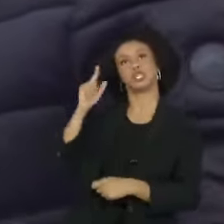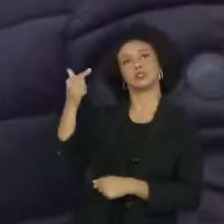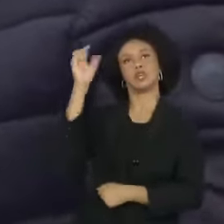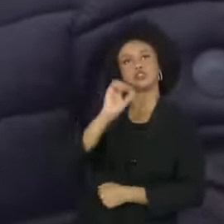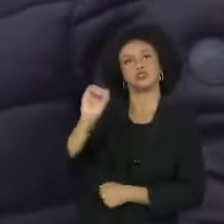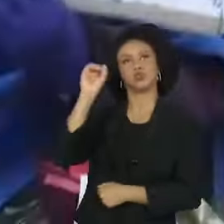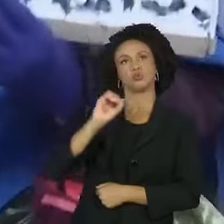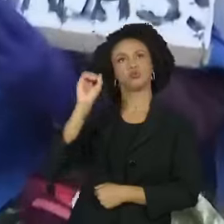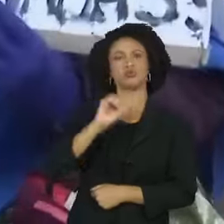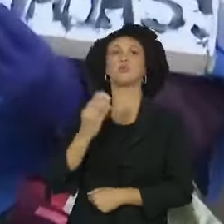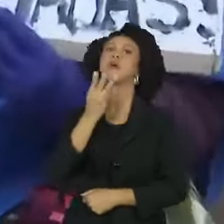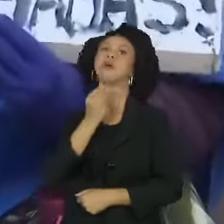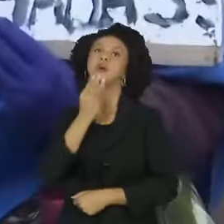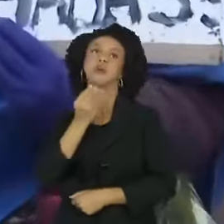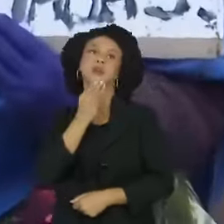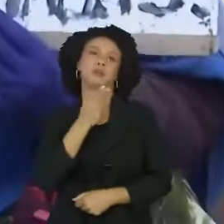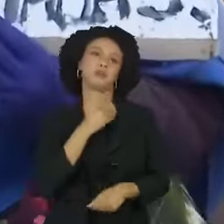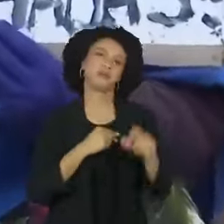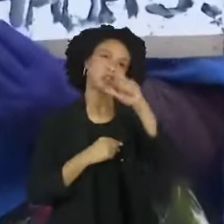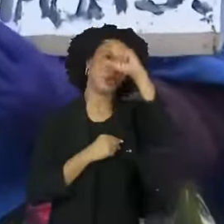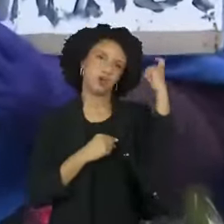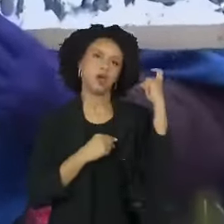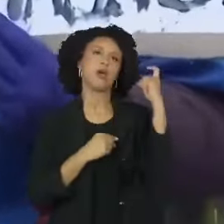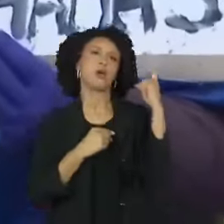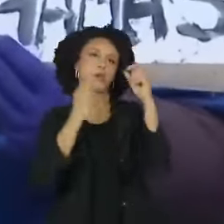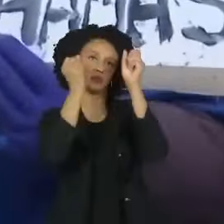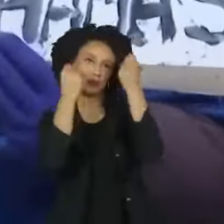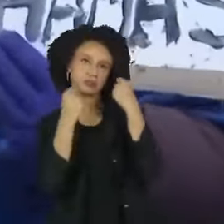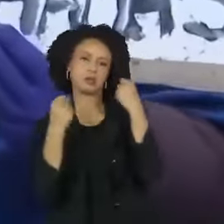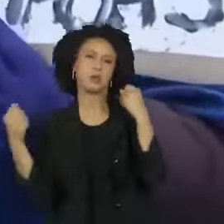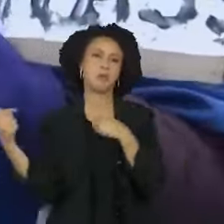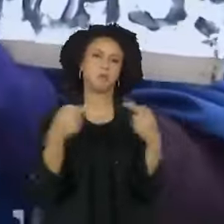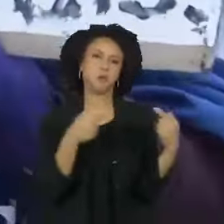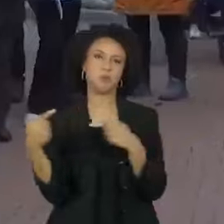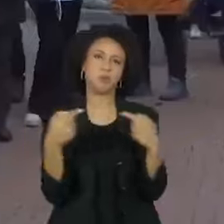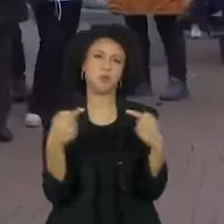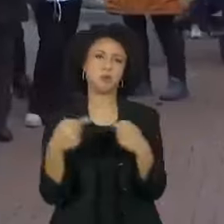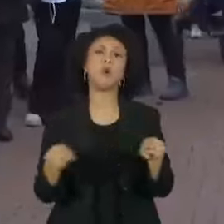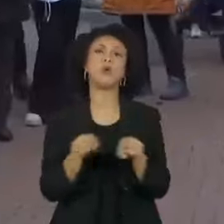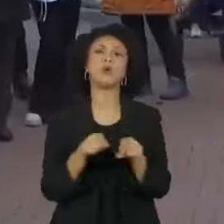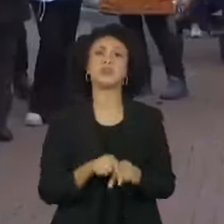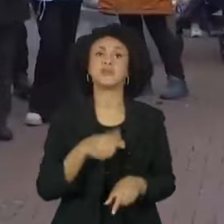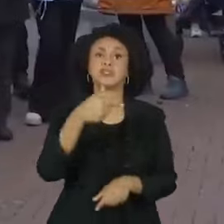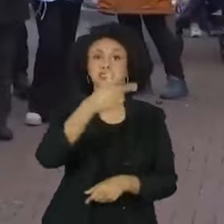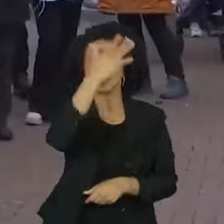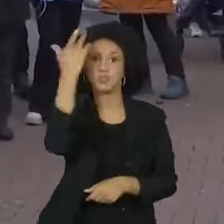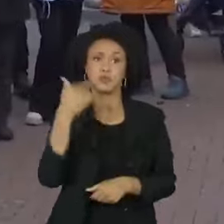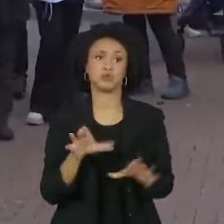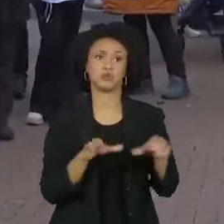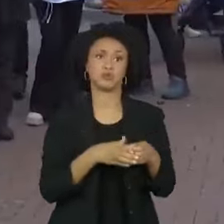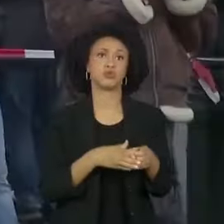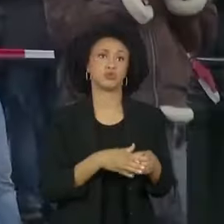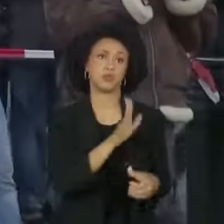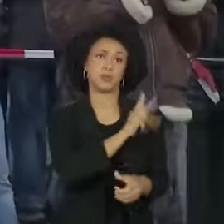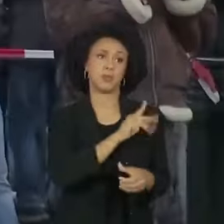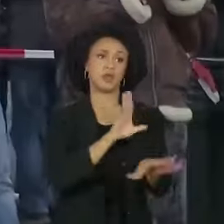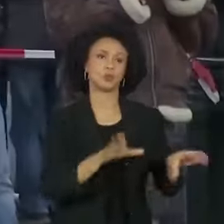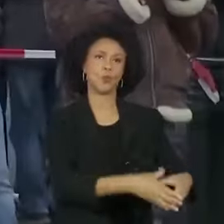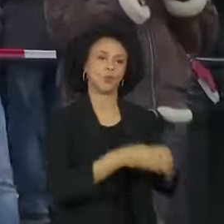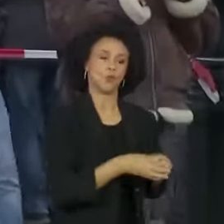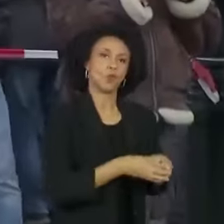pediam a libertação dos mais de 100 reféns que ainda são mantidos em cárcere pelo grupo palestino